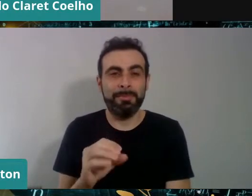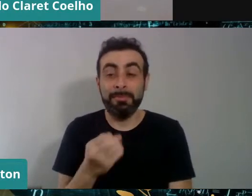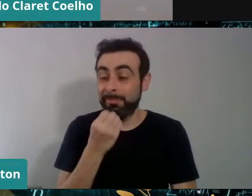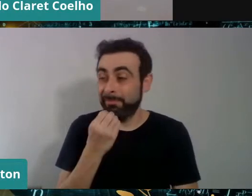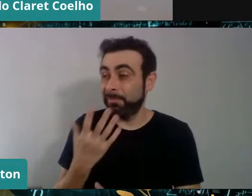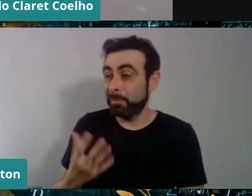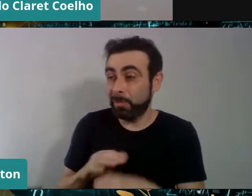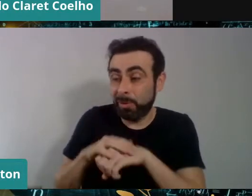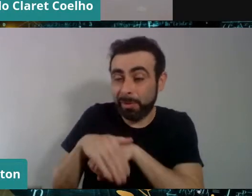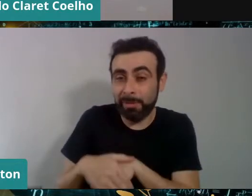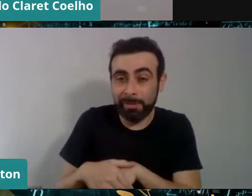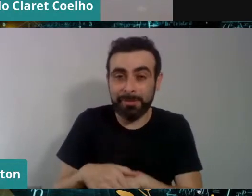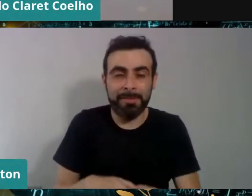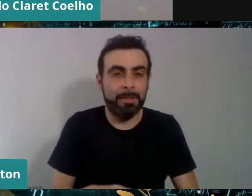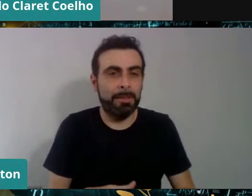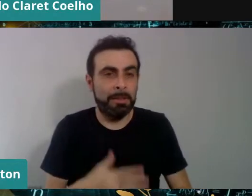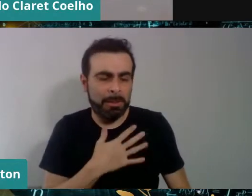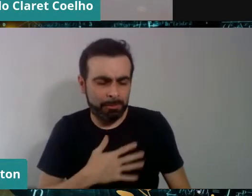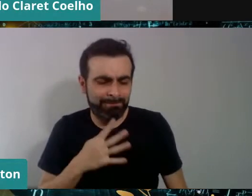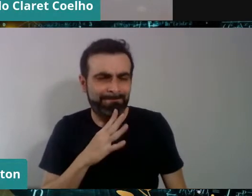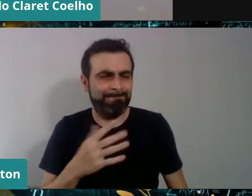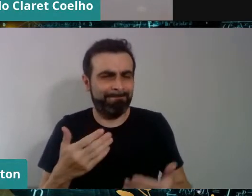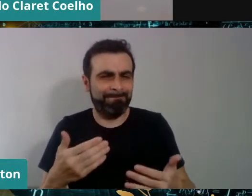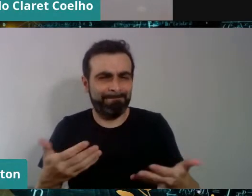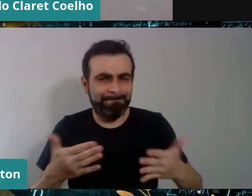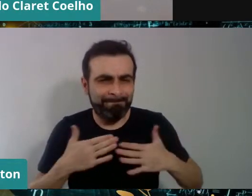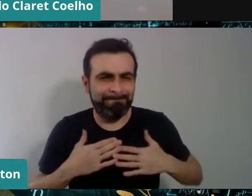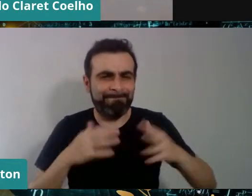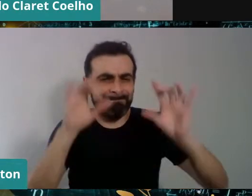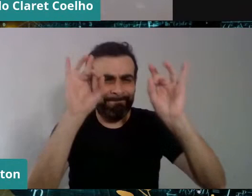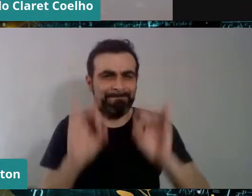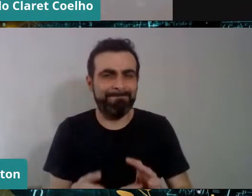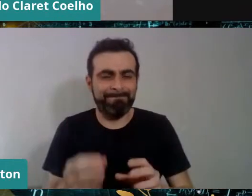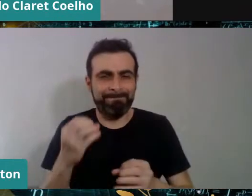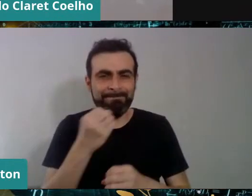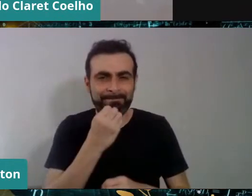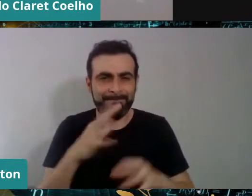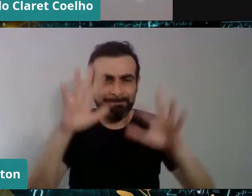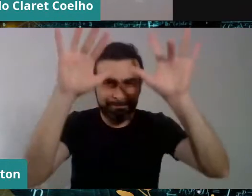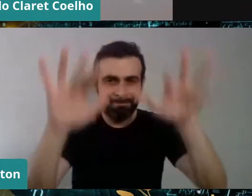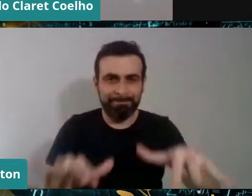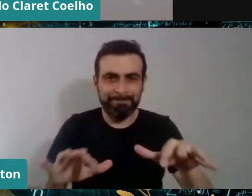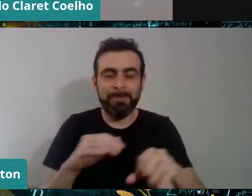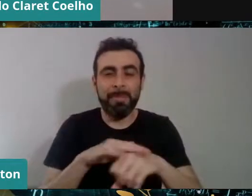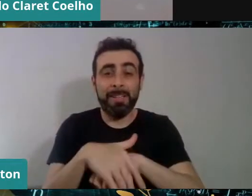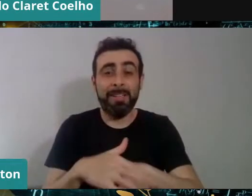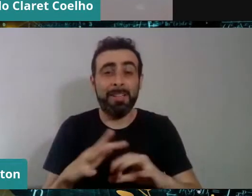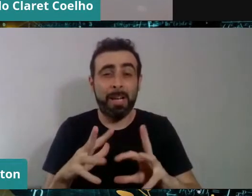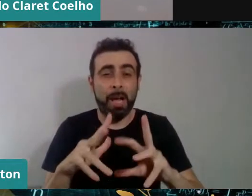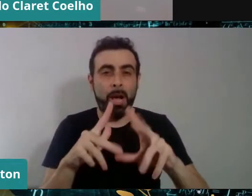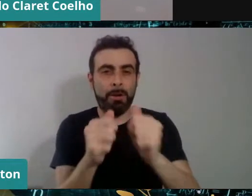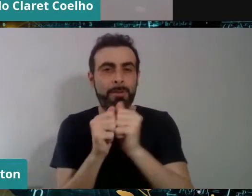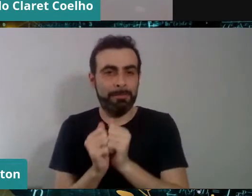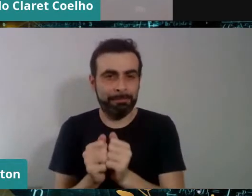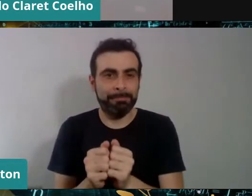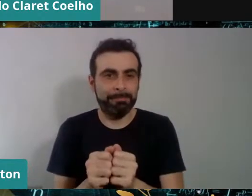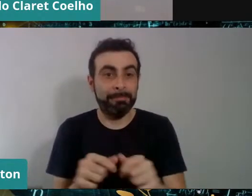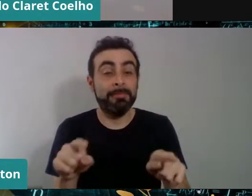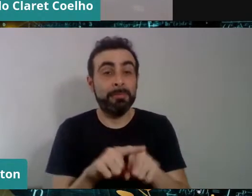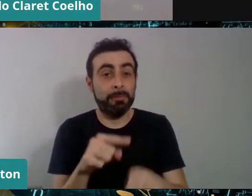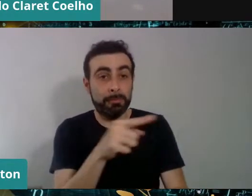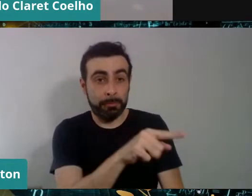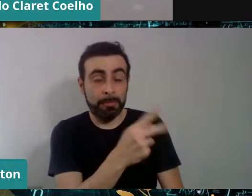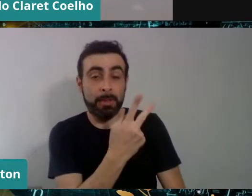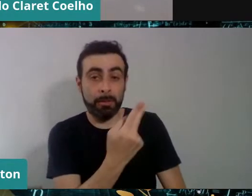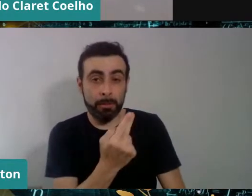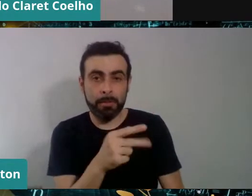noite. Prazer é todo meu. Uma abençoada noite a todos. E, de fato, né, como o professor José Carlos disse,